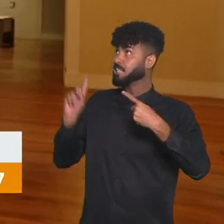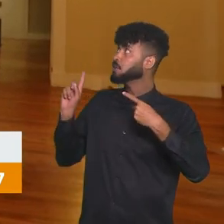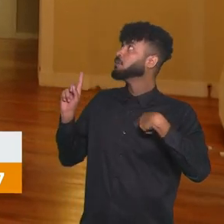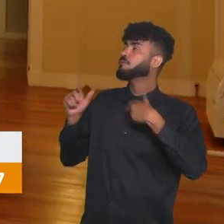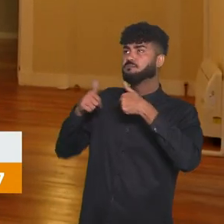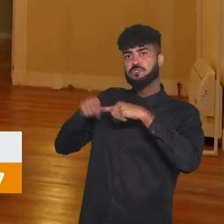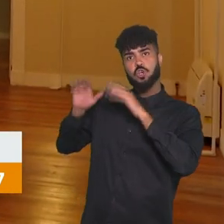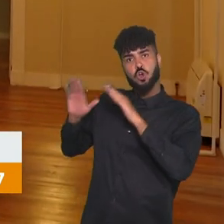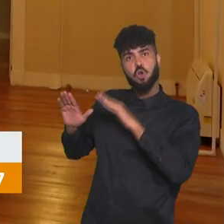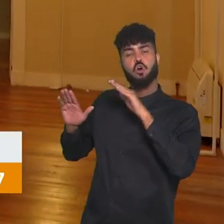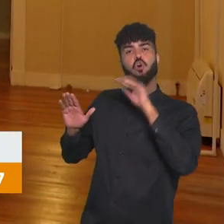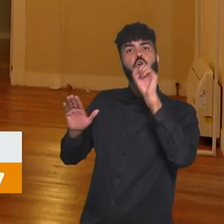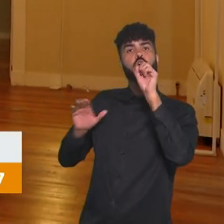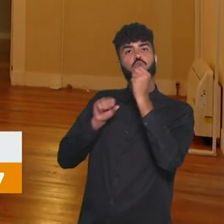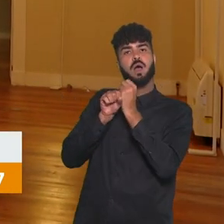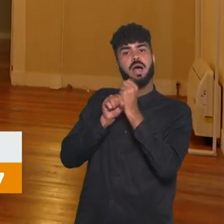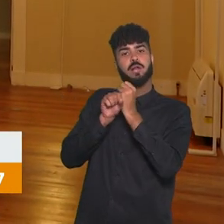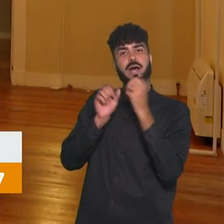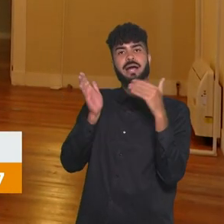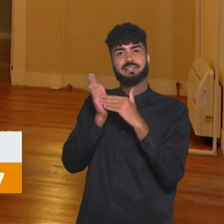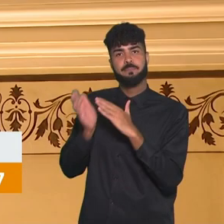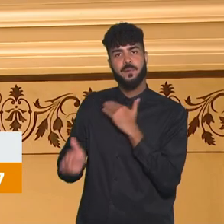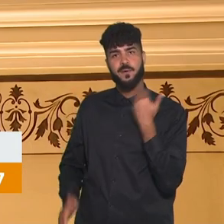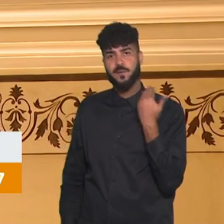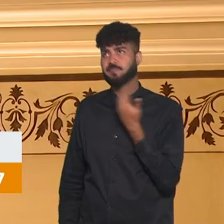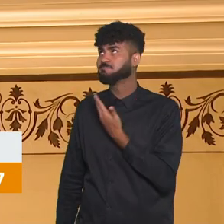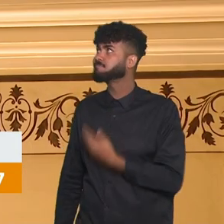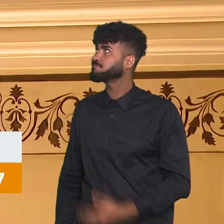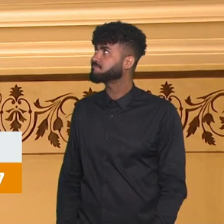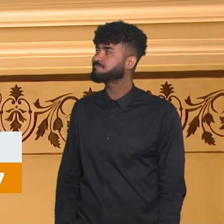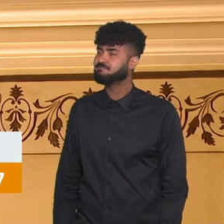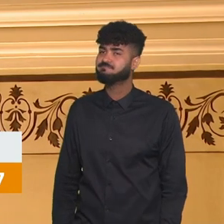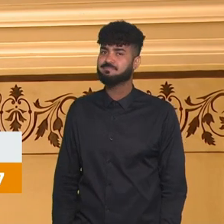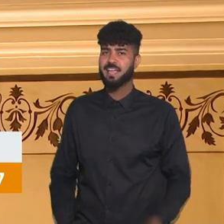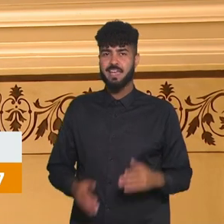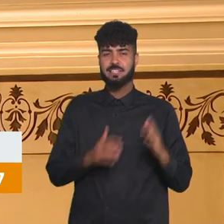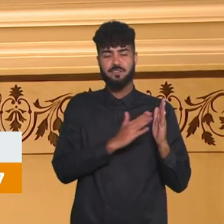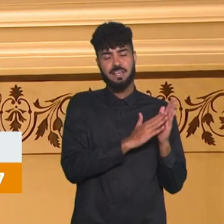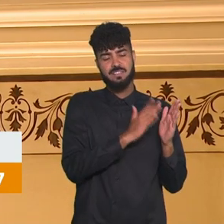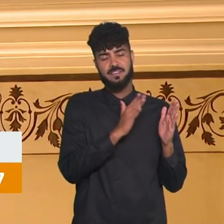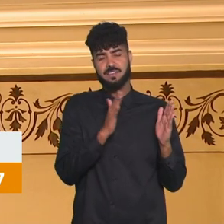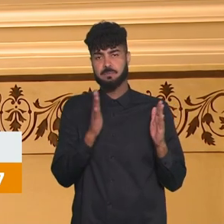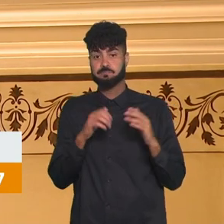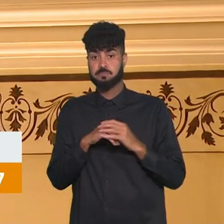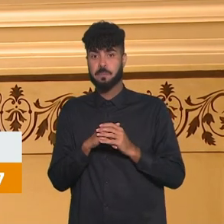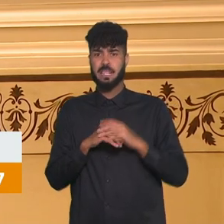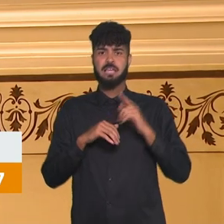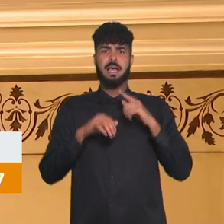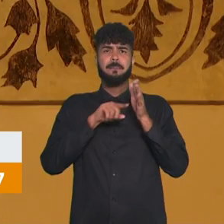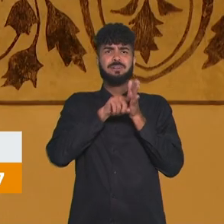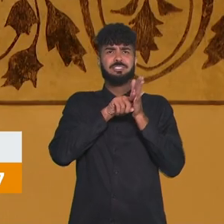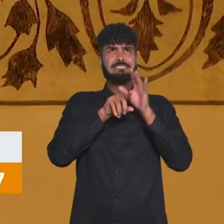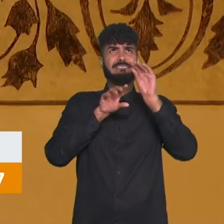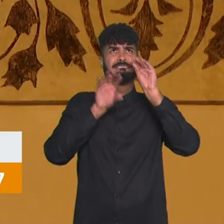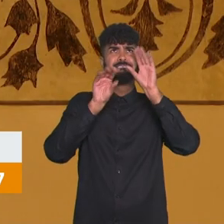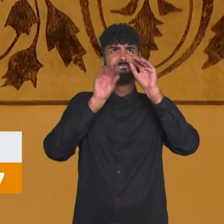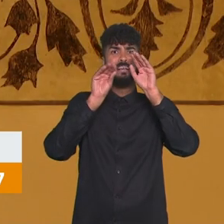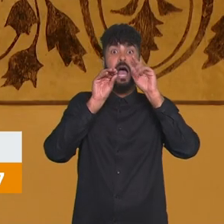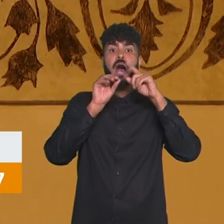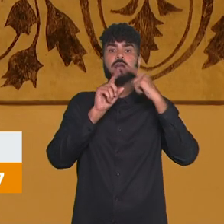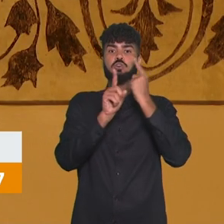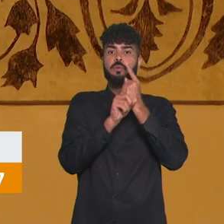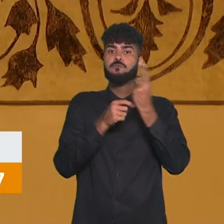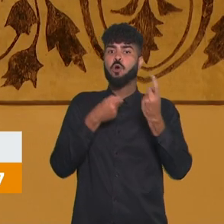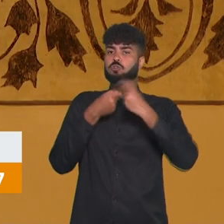os 8 últimos anos de sua vida. Após pesquisa sobre muitas camadas de tintas, foi possível devolver